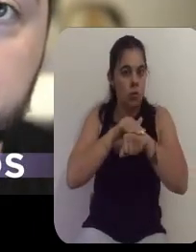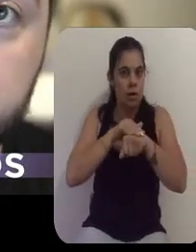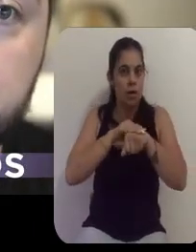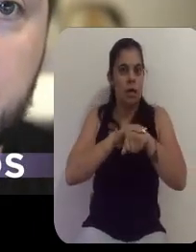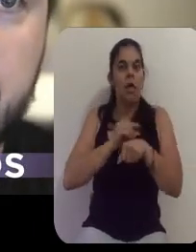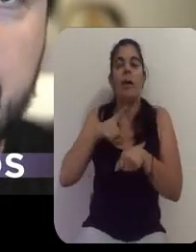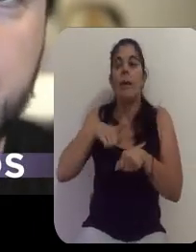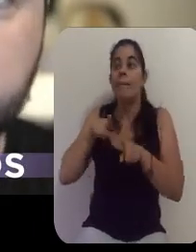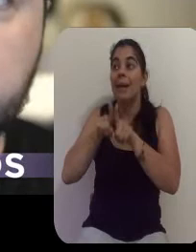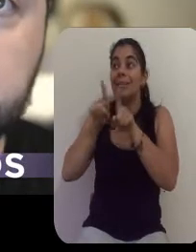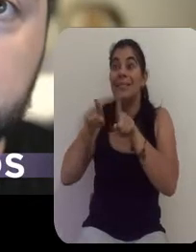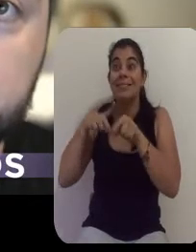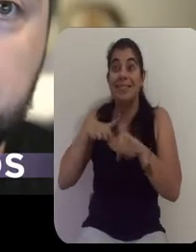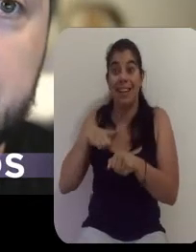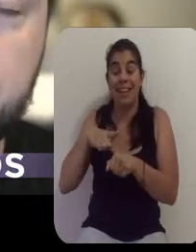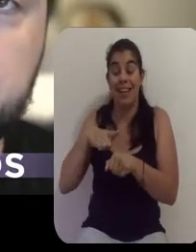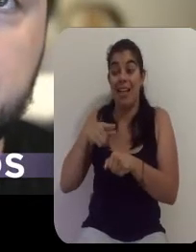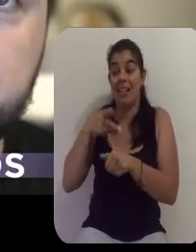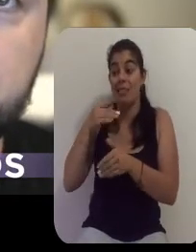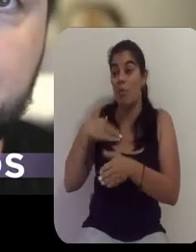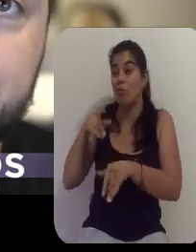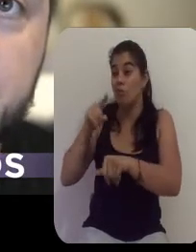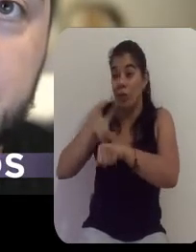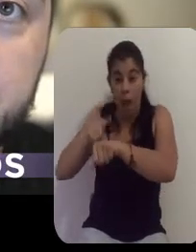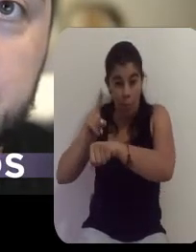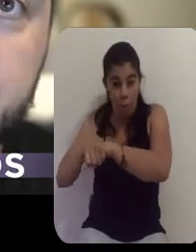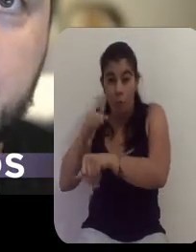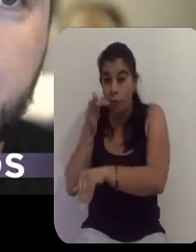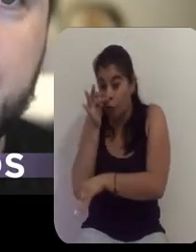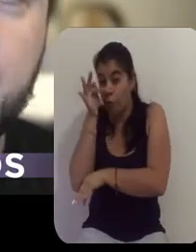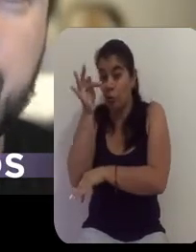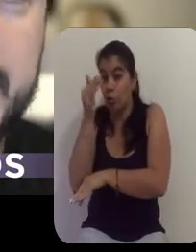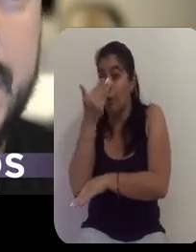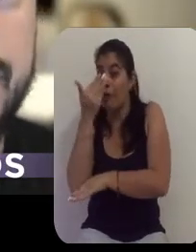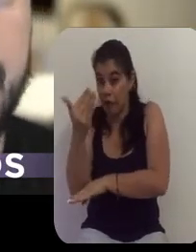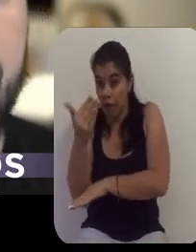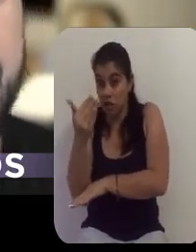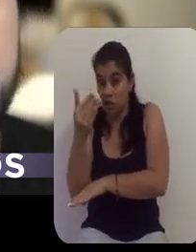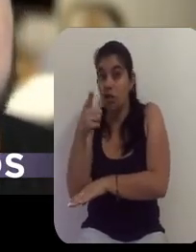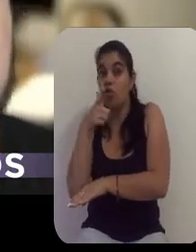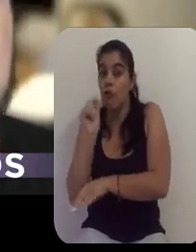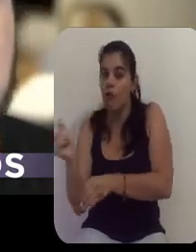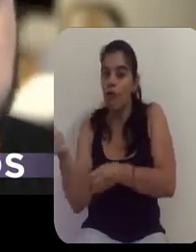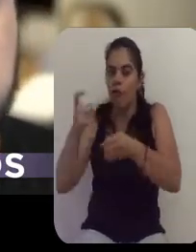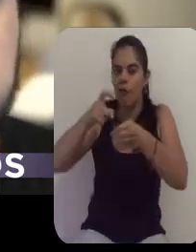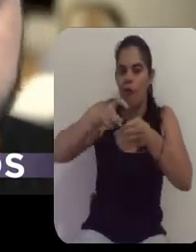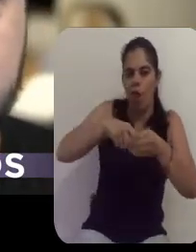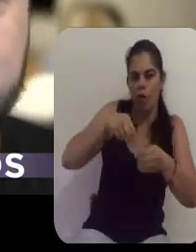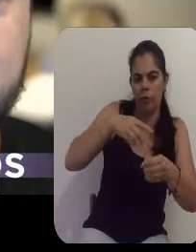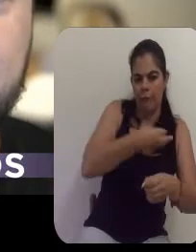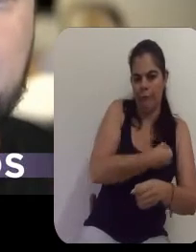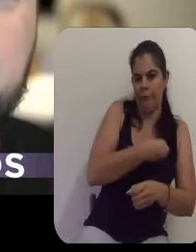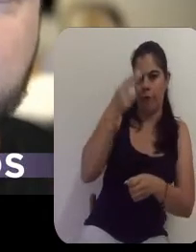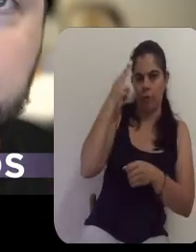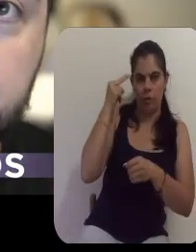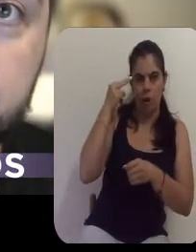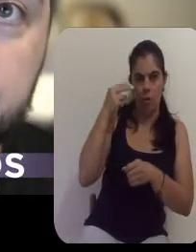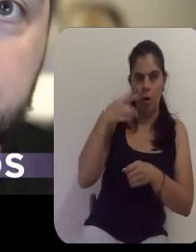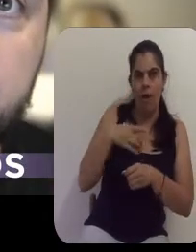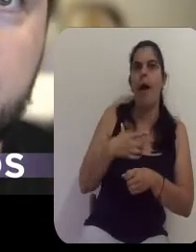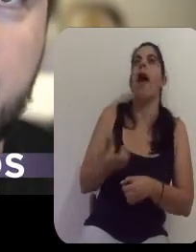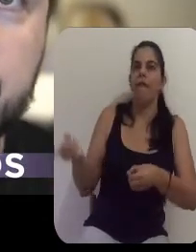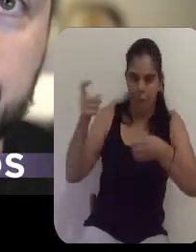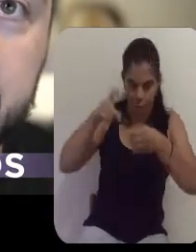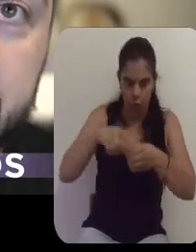tudo indica que dentro de algum tempo eles vão poder retomar a vida deles, até começar a estourar um outro surto de coronavírus e eles terem que impor de